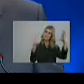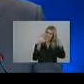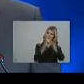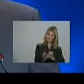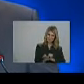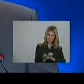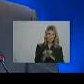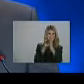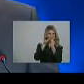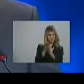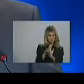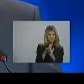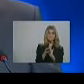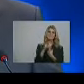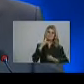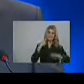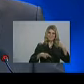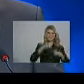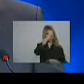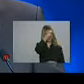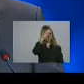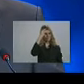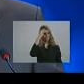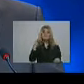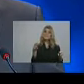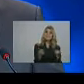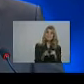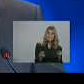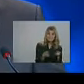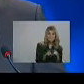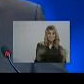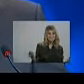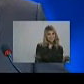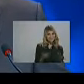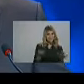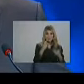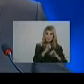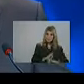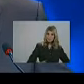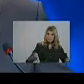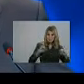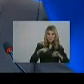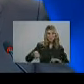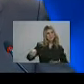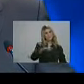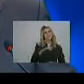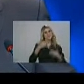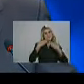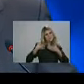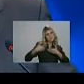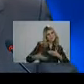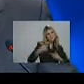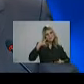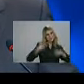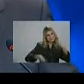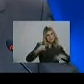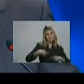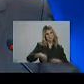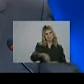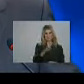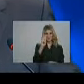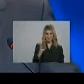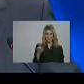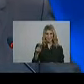do debate entre candidatos à Prefeitura, mas faz um convite aos telespectadores para que assistam às considerações finais dos